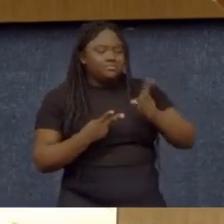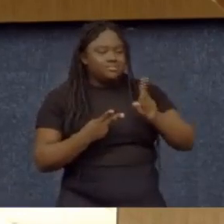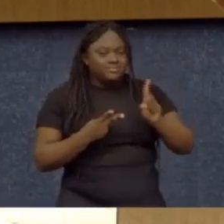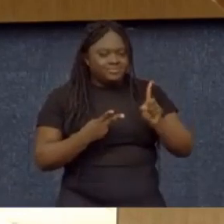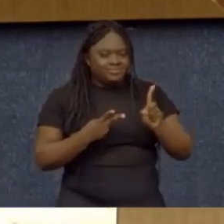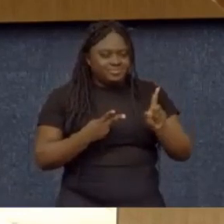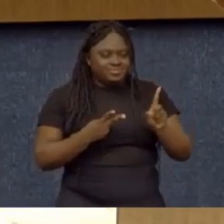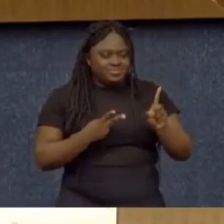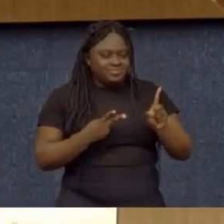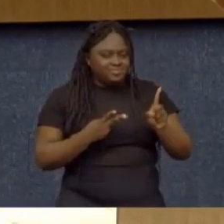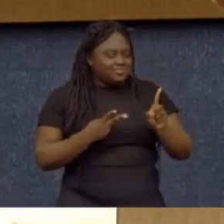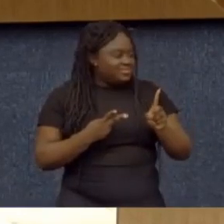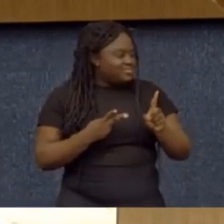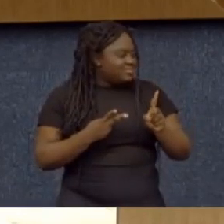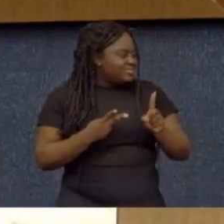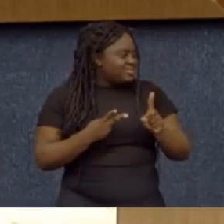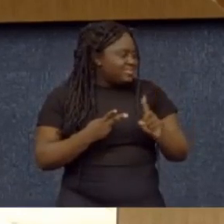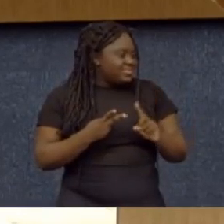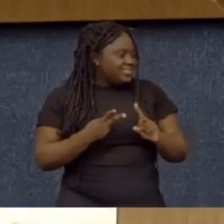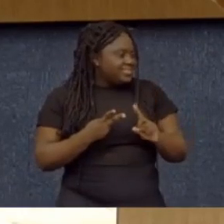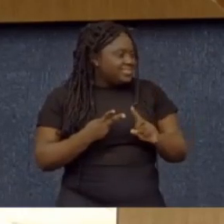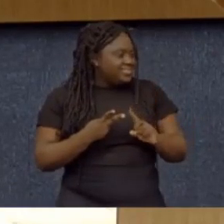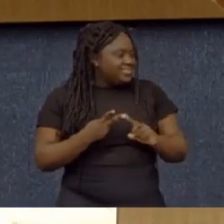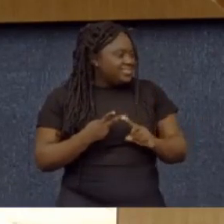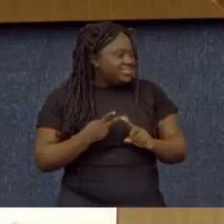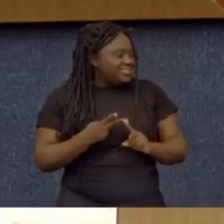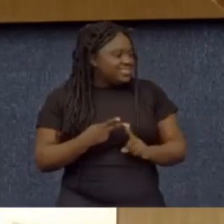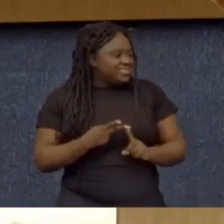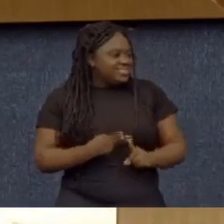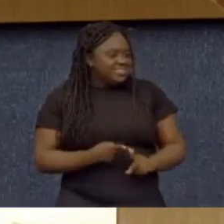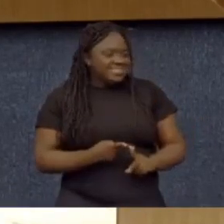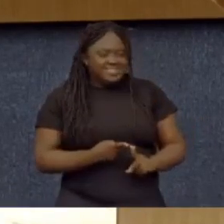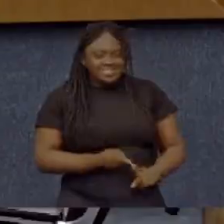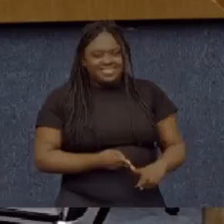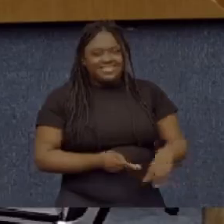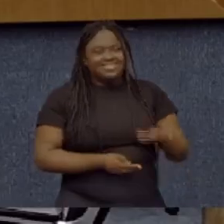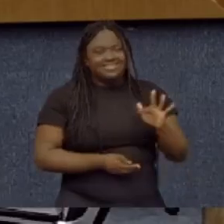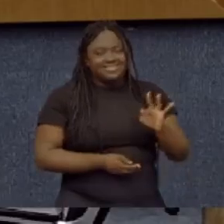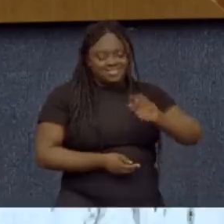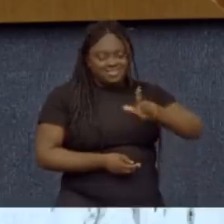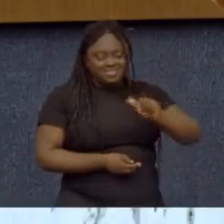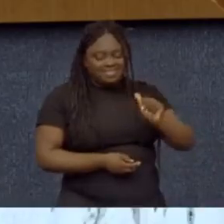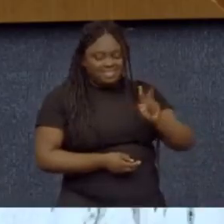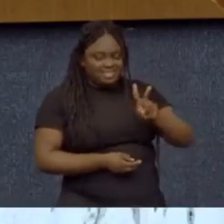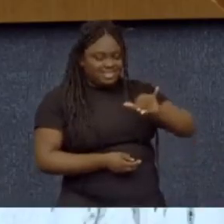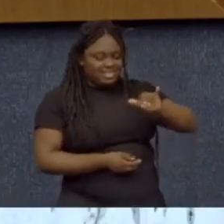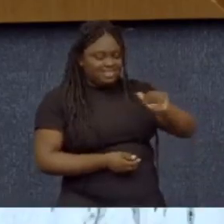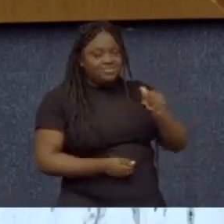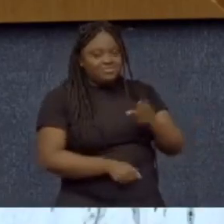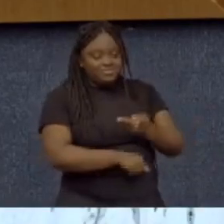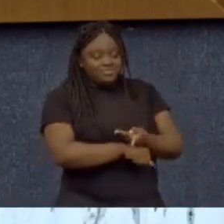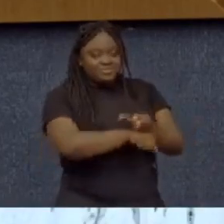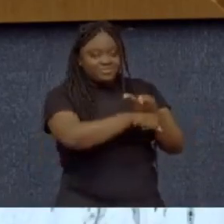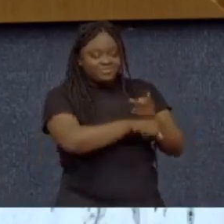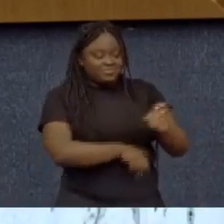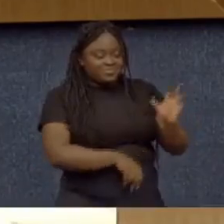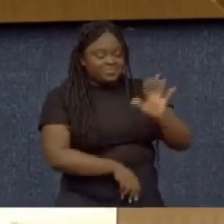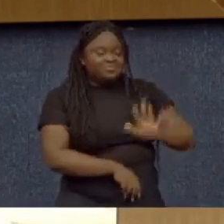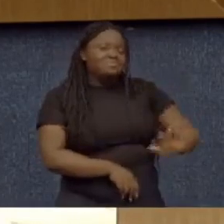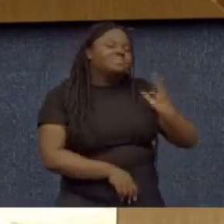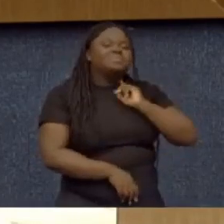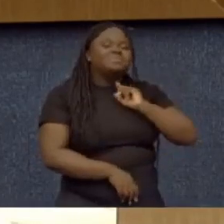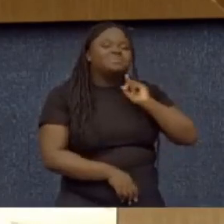misericórdia, Flávia Missetieri Miranda, isso mesmo? Oh, procuradora do Estado de Minas Gerais.